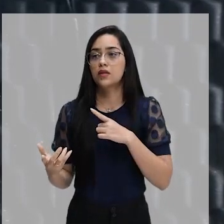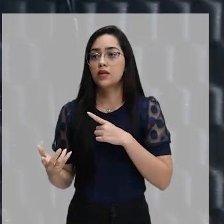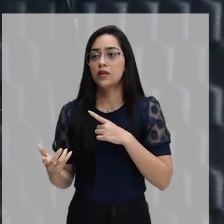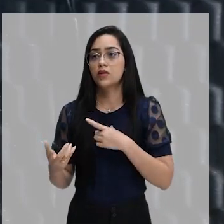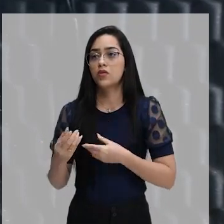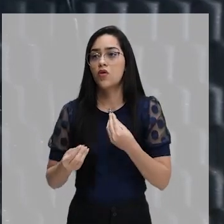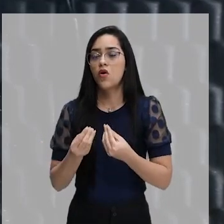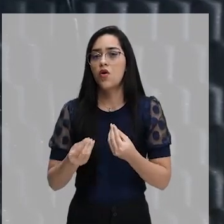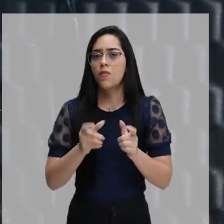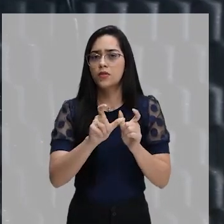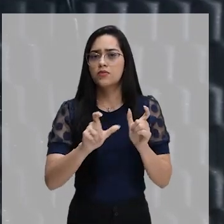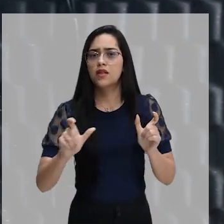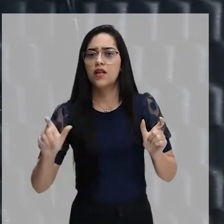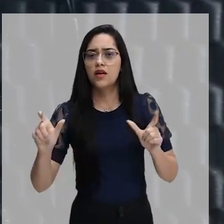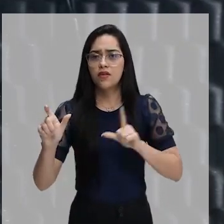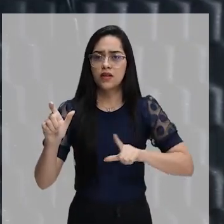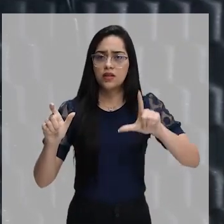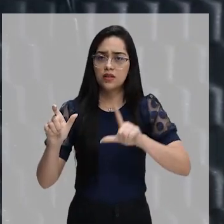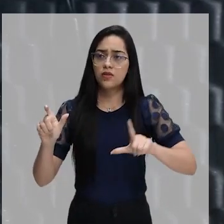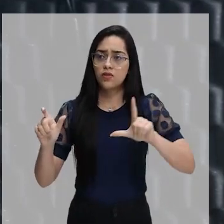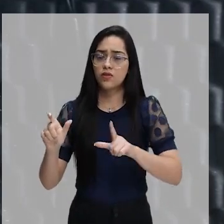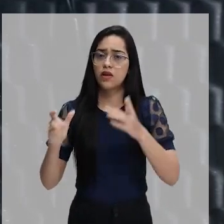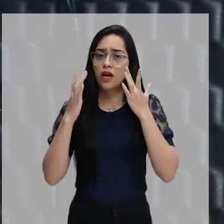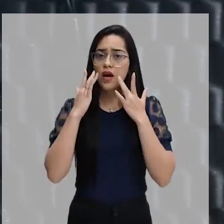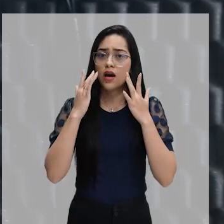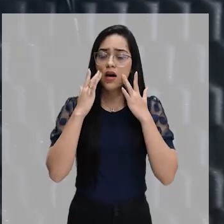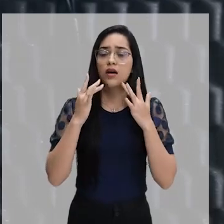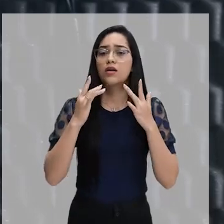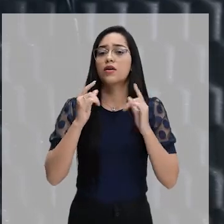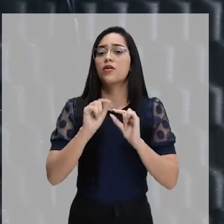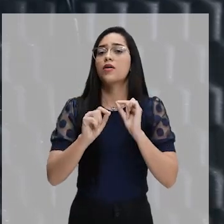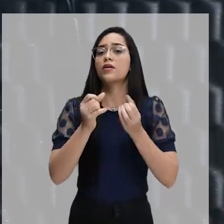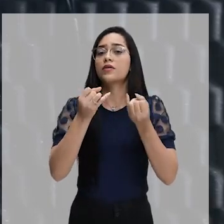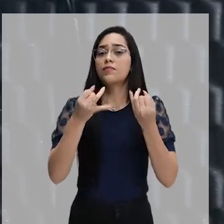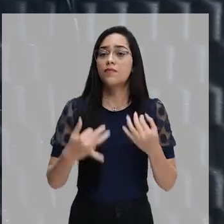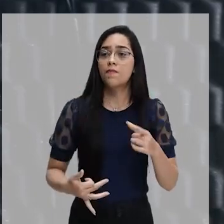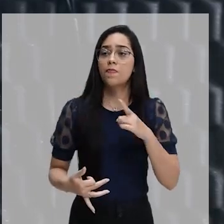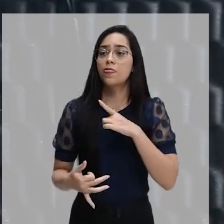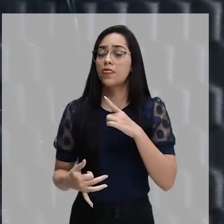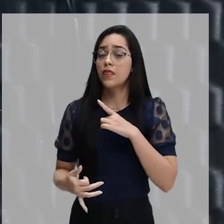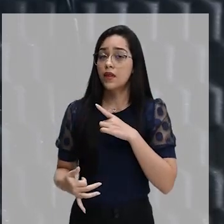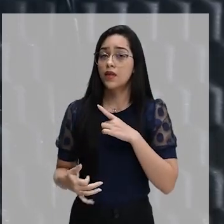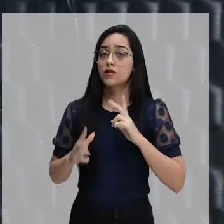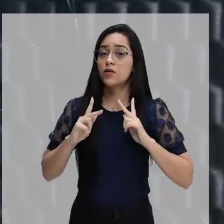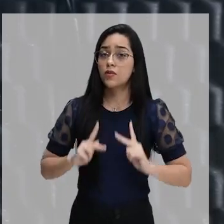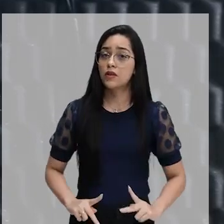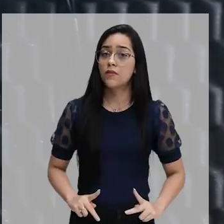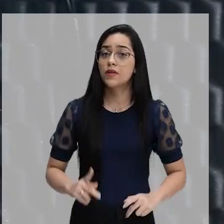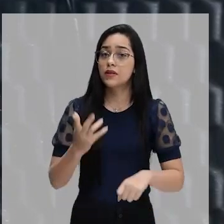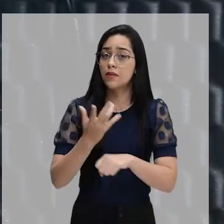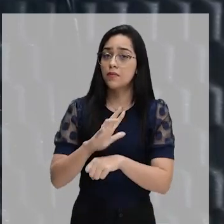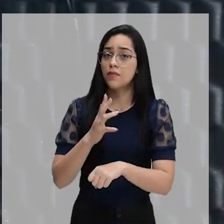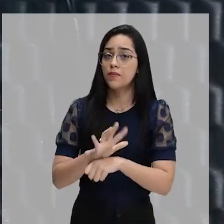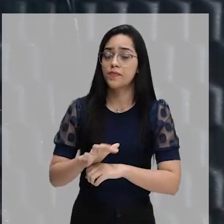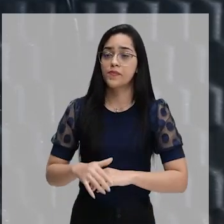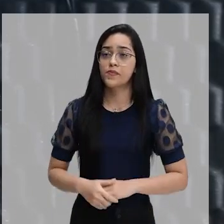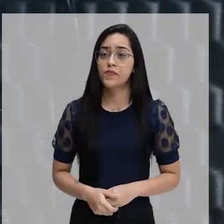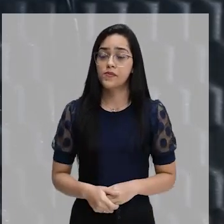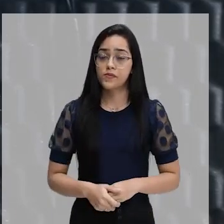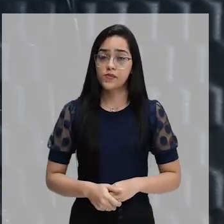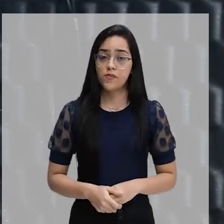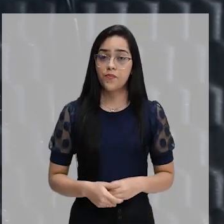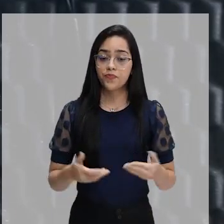vou dizer assim, as palavras, né? A literatura é a arte das palavras, para explicar esse homem, esse comportamento, tá bom? Então, eu